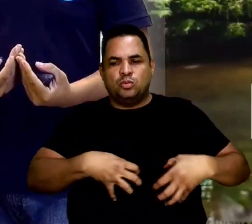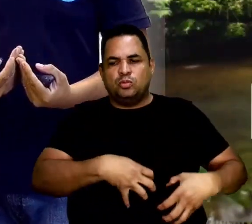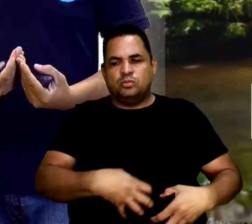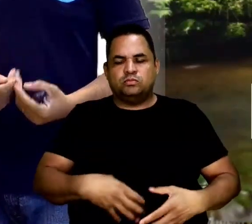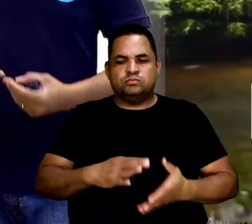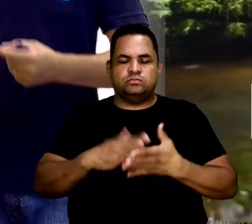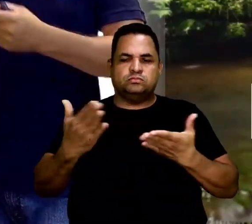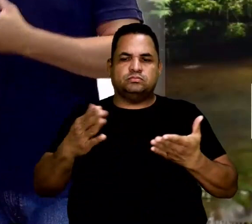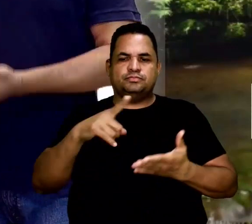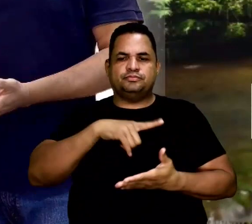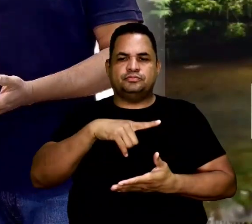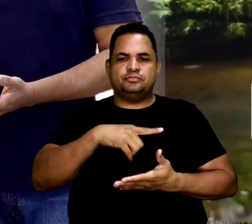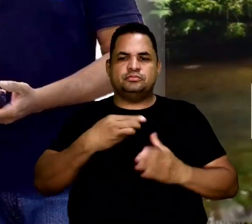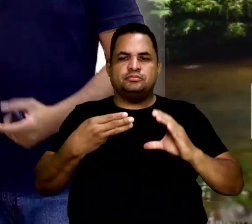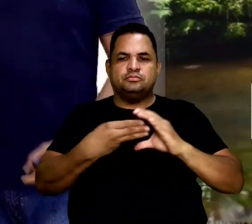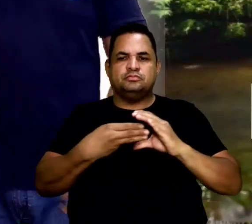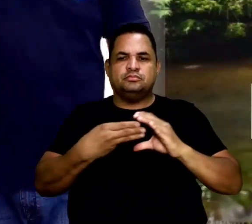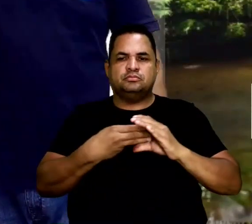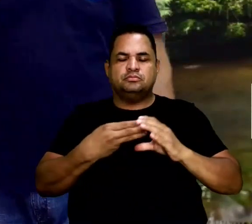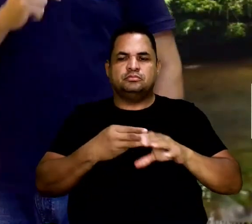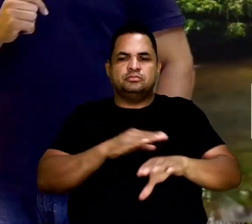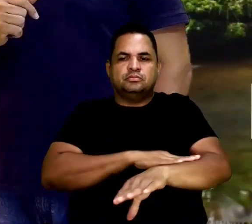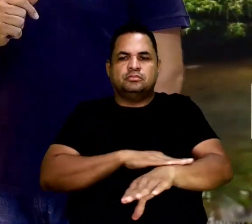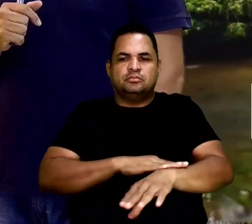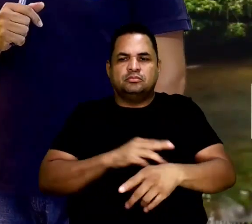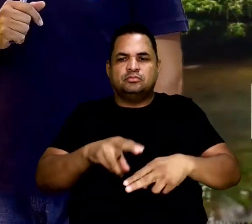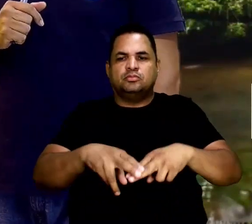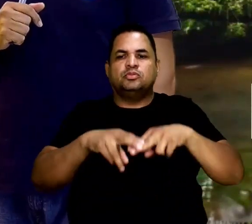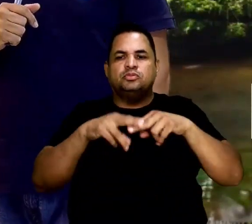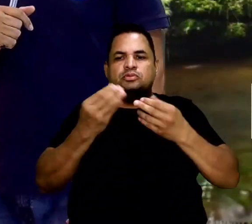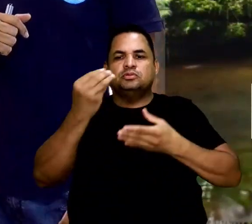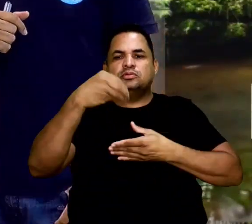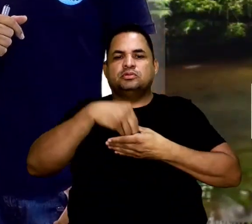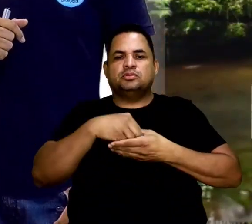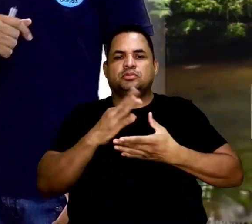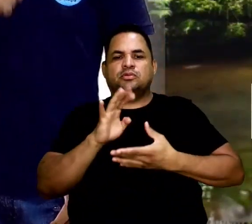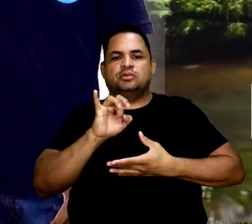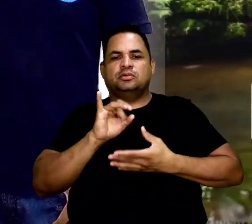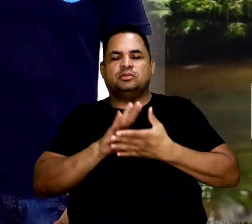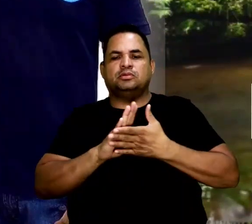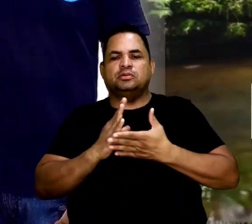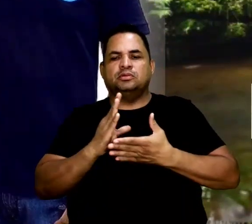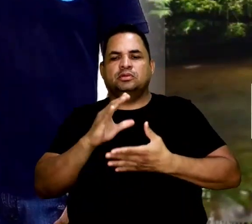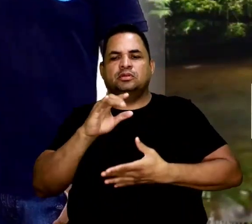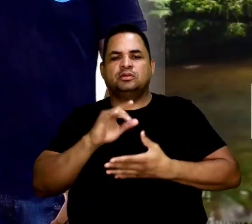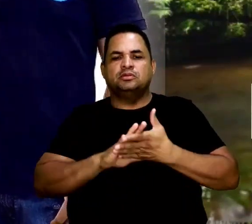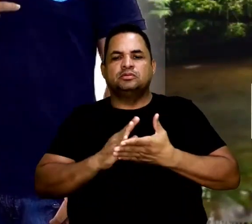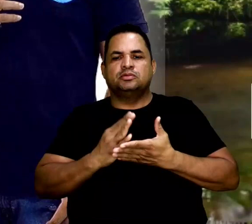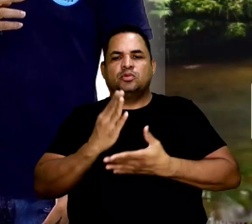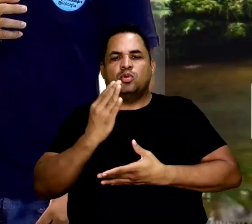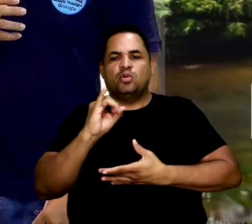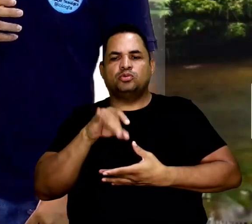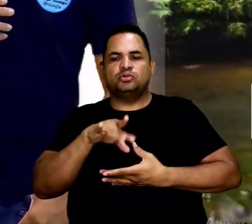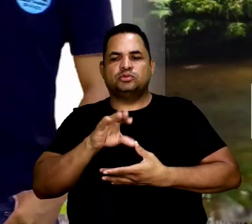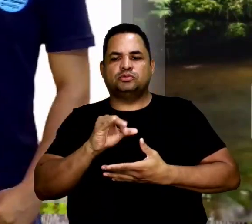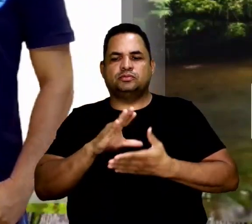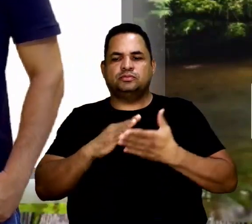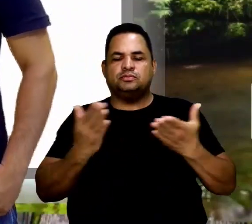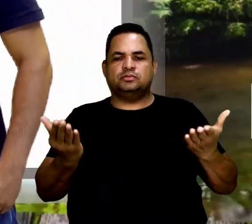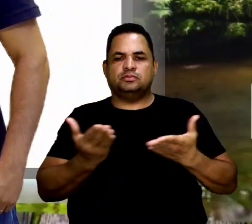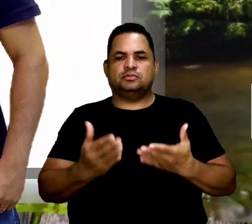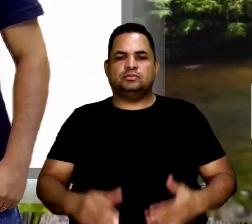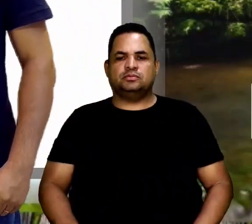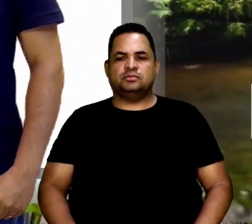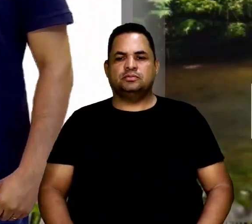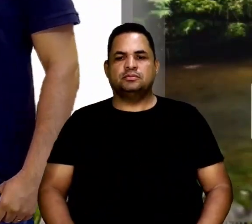são formados por células, são tecidos. Por isso que eles estão dentro do tecido, o tecido conjuntivo, tá bom? Opa, deixa